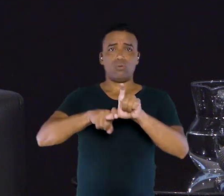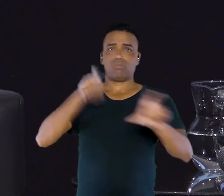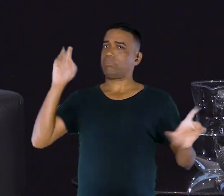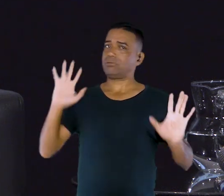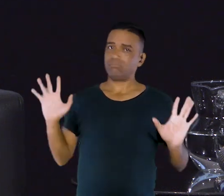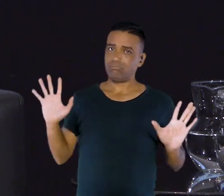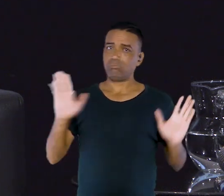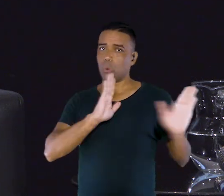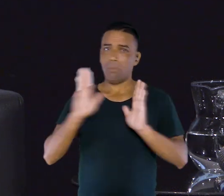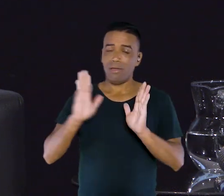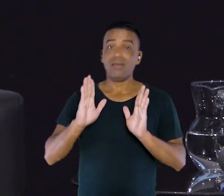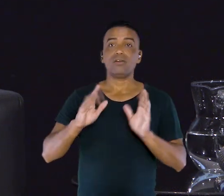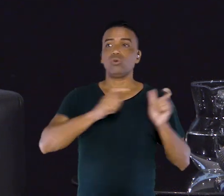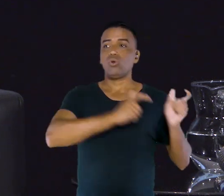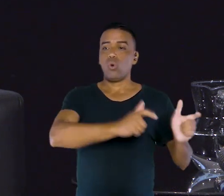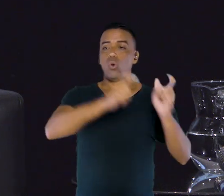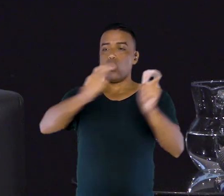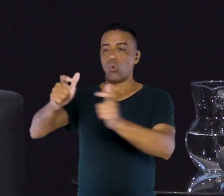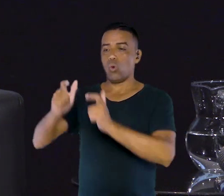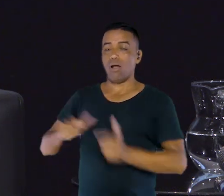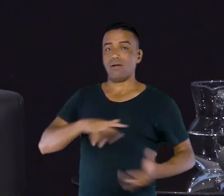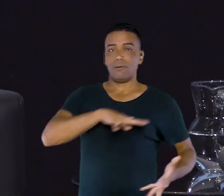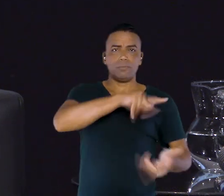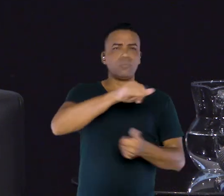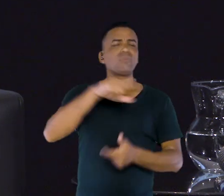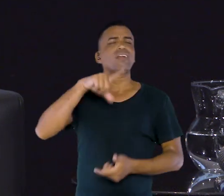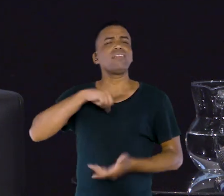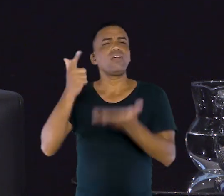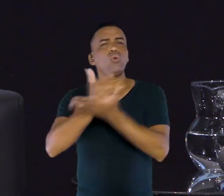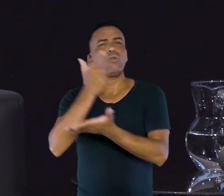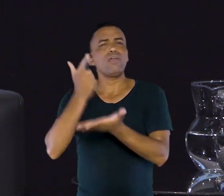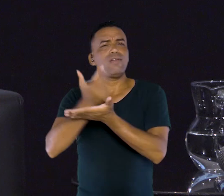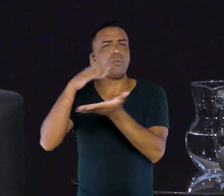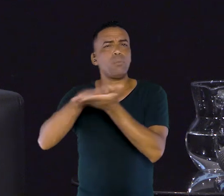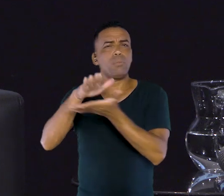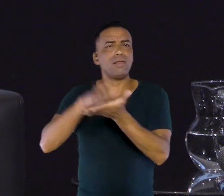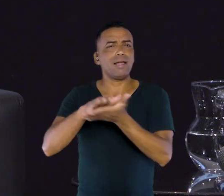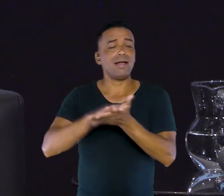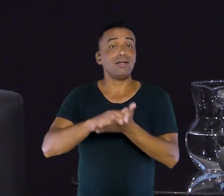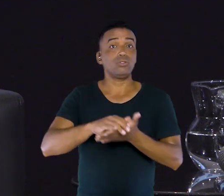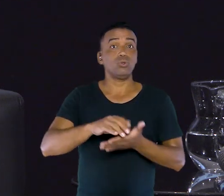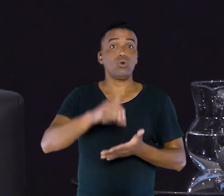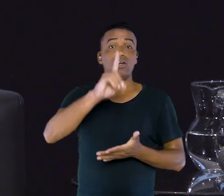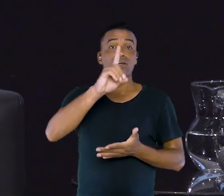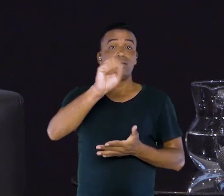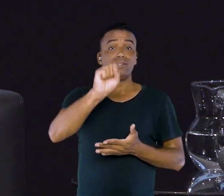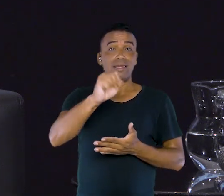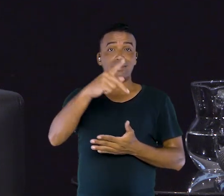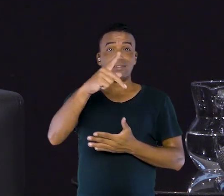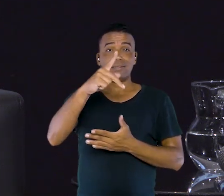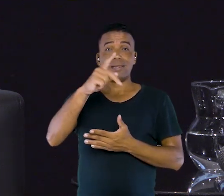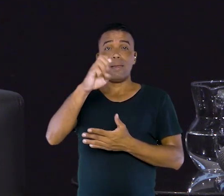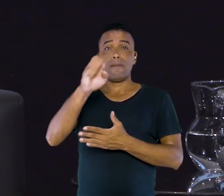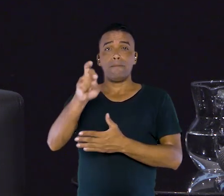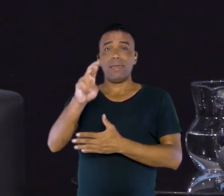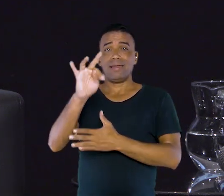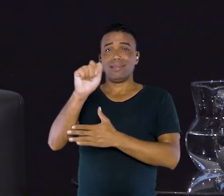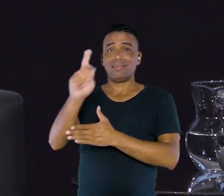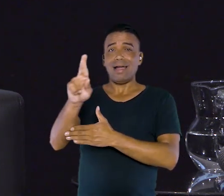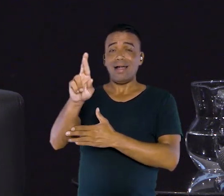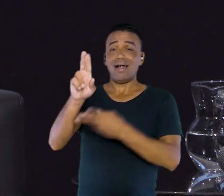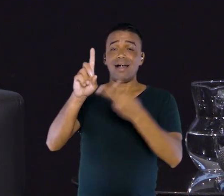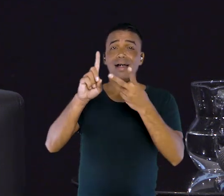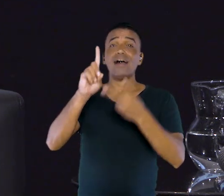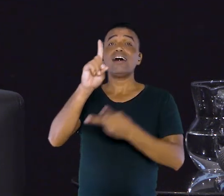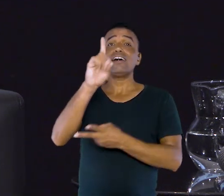de maneira independente em vários lugares do mundo. Tem um livro muito interessante que saiu recentemente, chamado Despertar de Tudo, não sei se vocês... onde